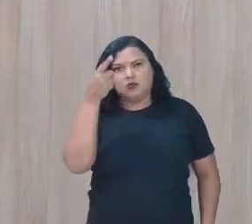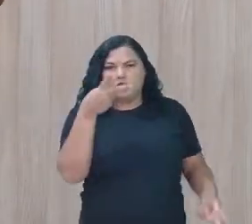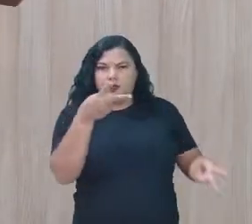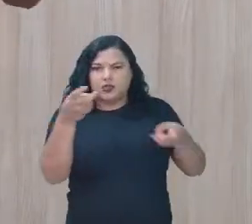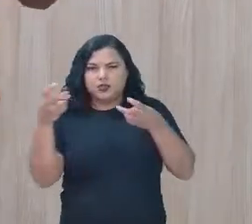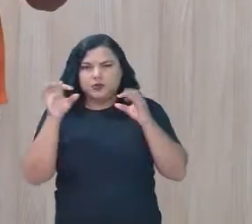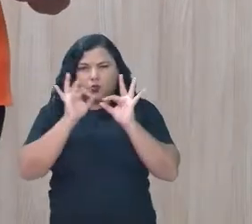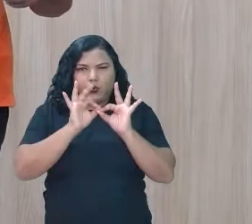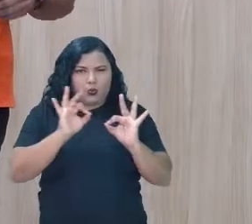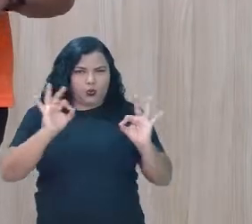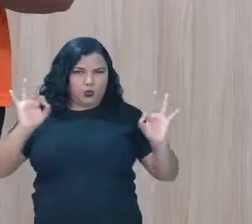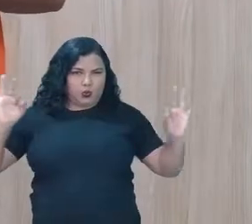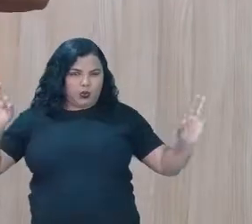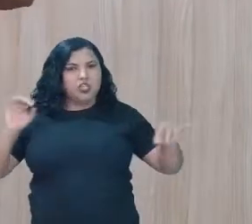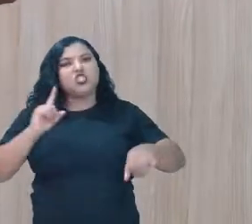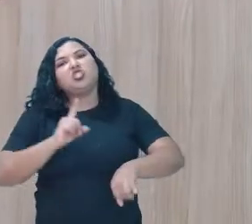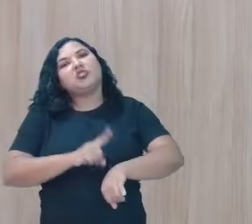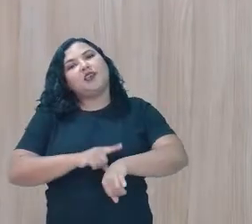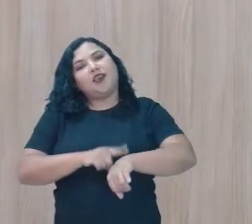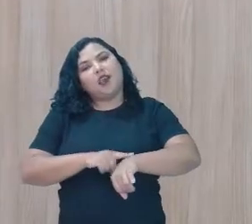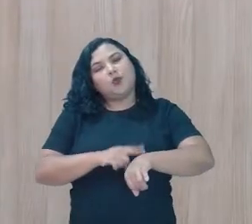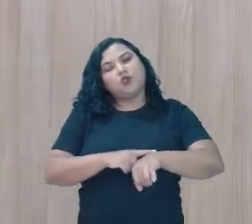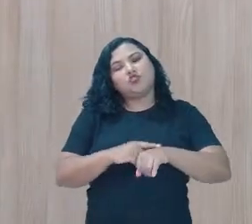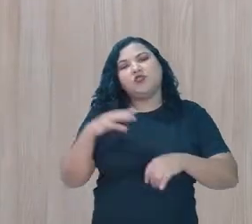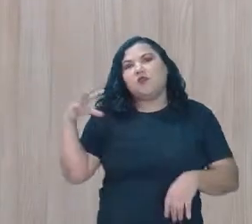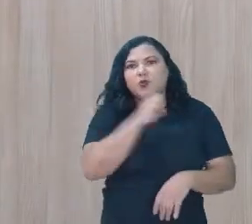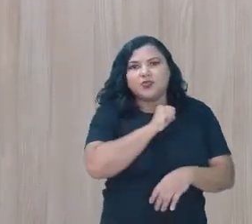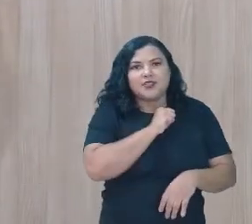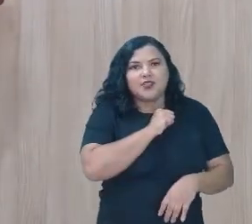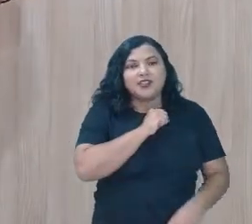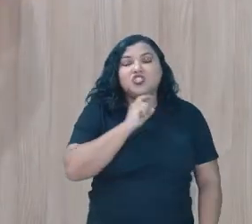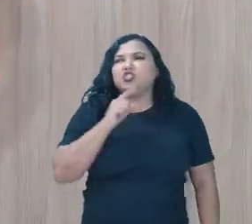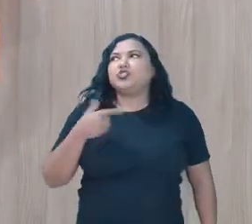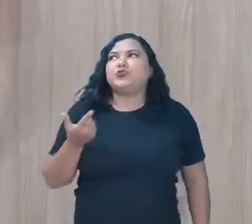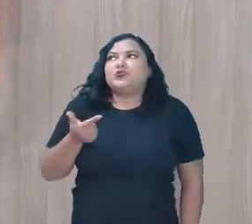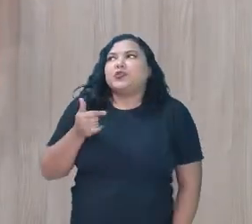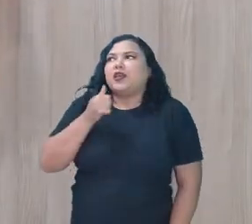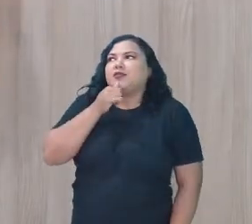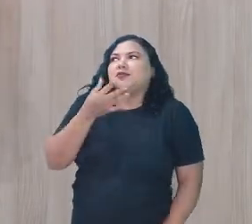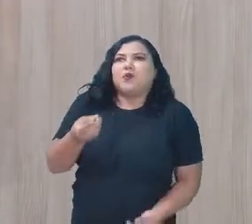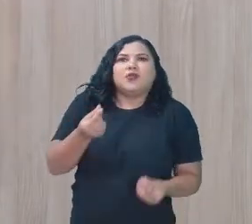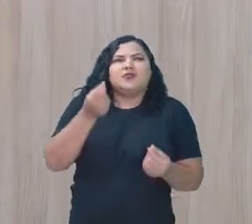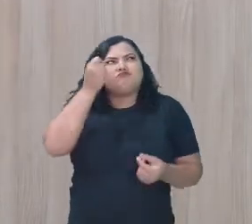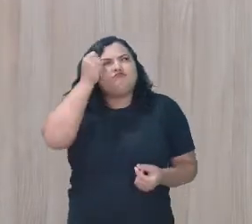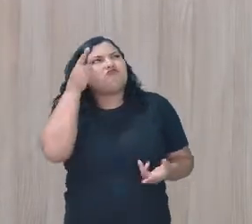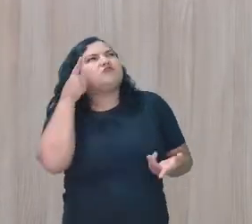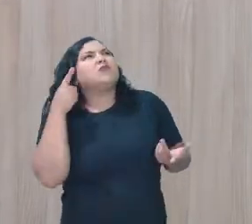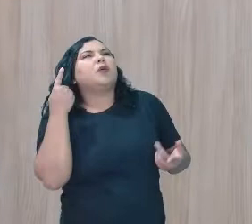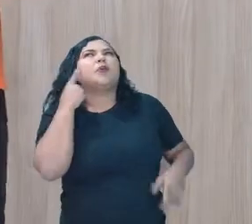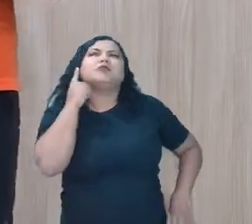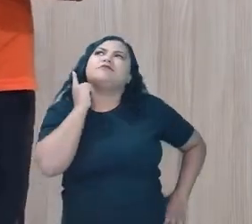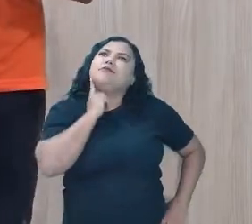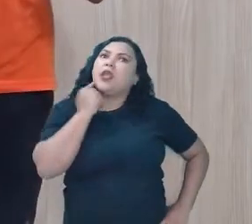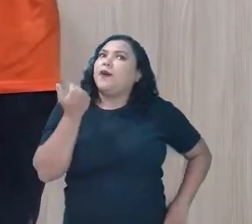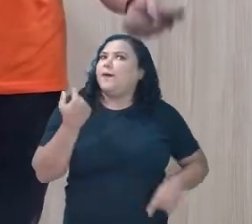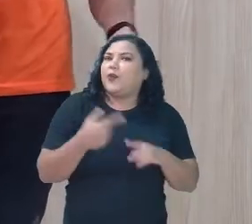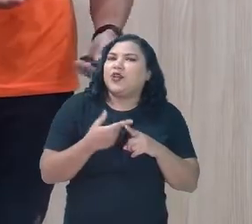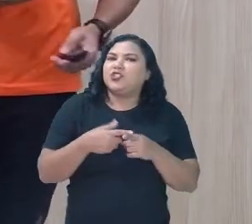de distância, de tempo, de velocidade, a gente não tem muito essa ideia, tá?